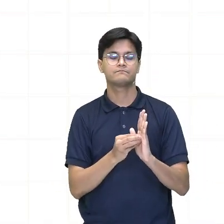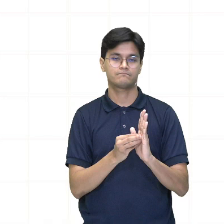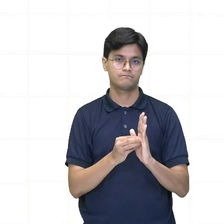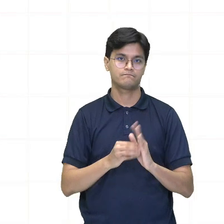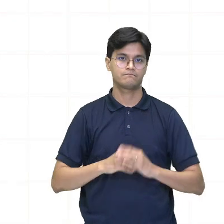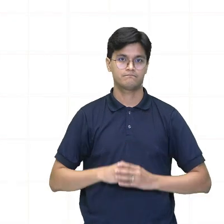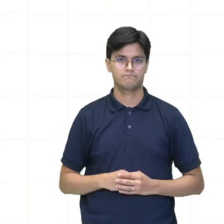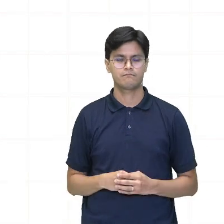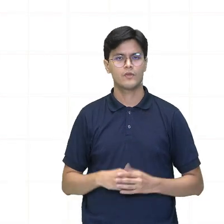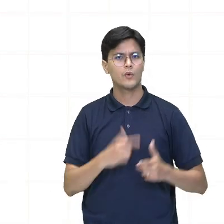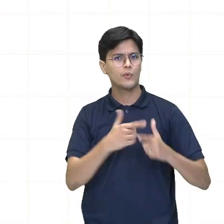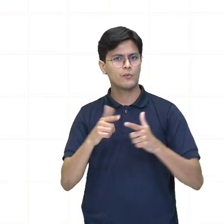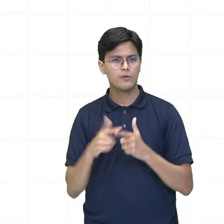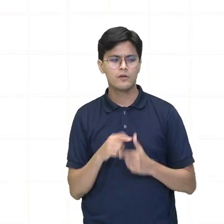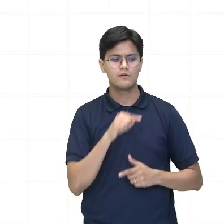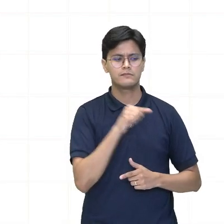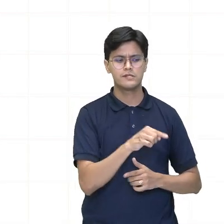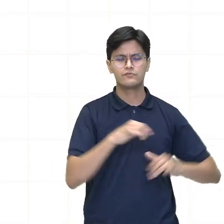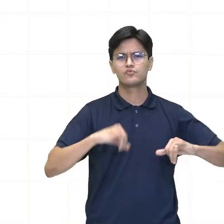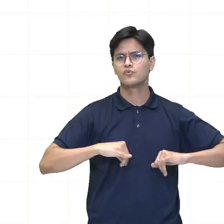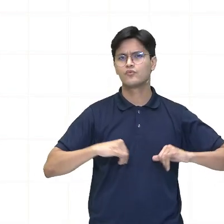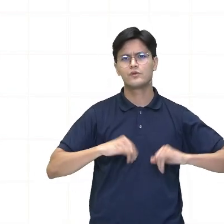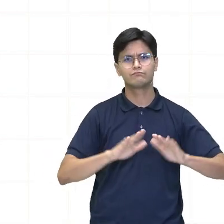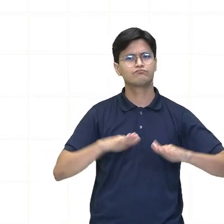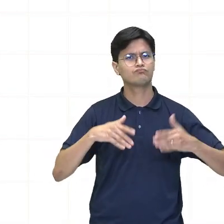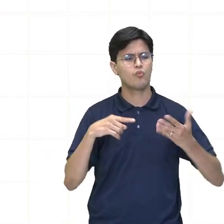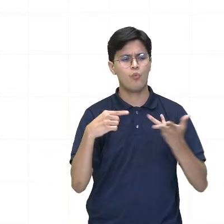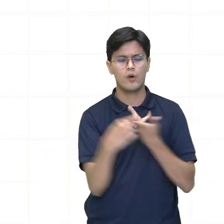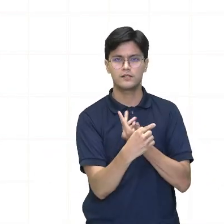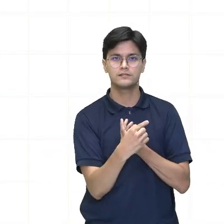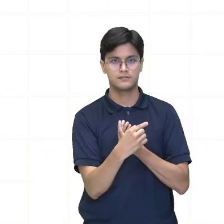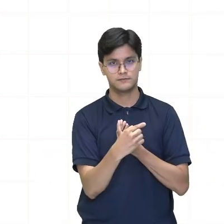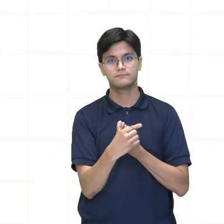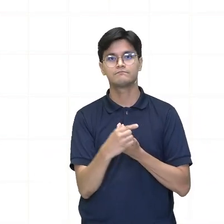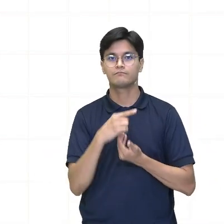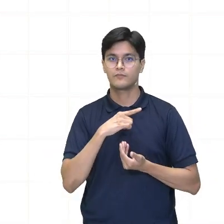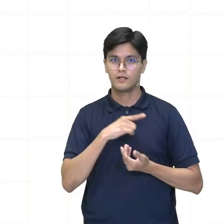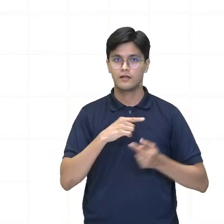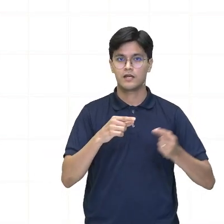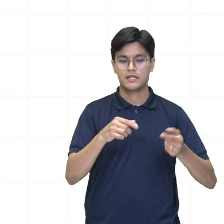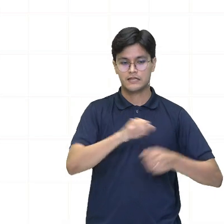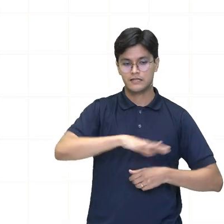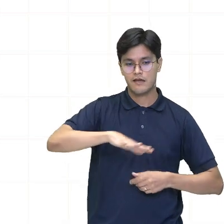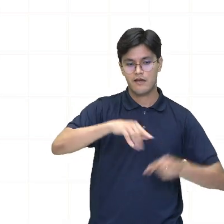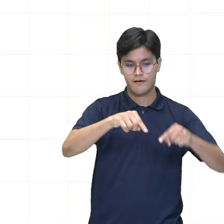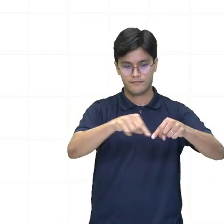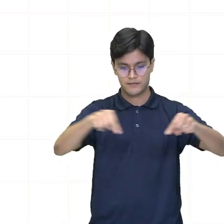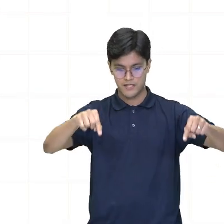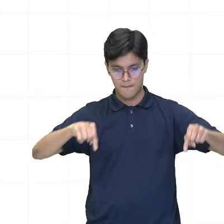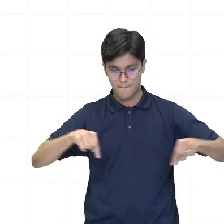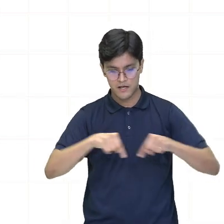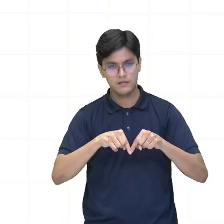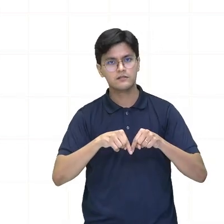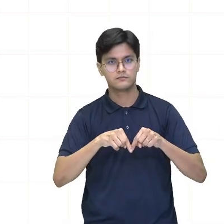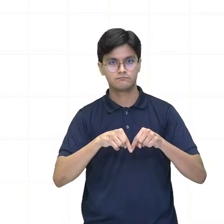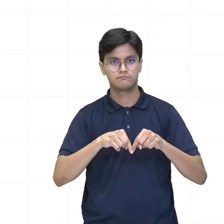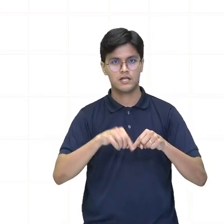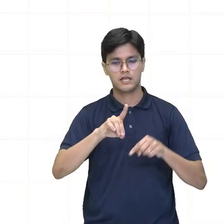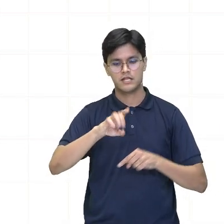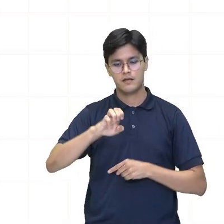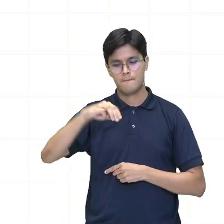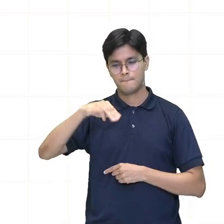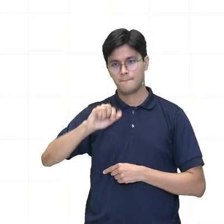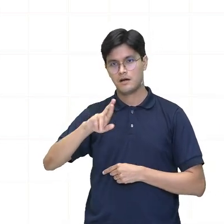problemas enfrentados por essas comunidades, né? Vamos lá. Demarcação de terras. Professor, o que é demarcação de terras?